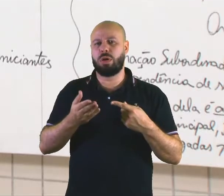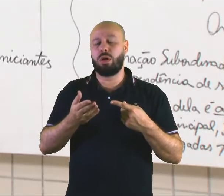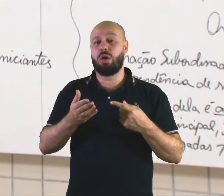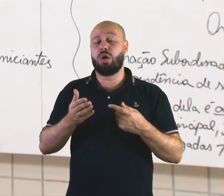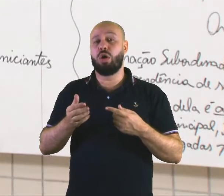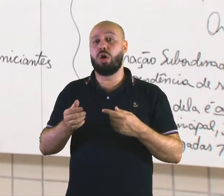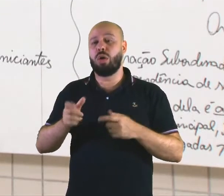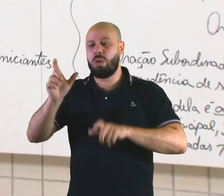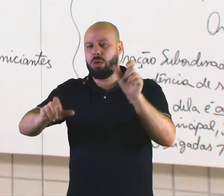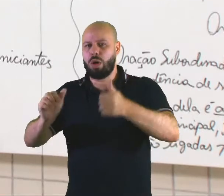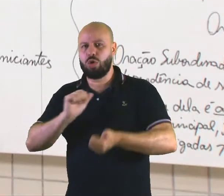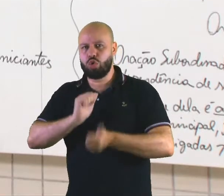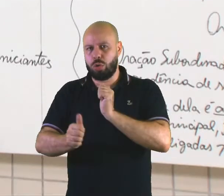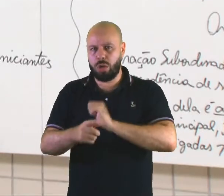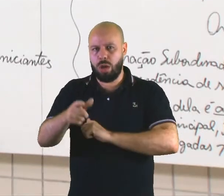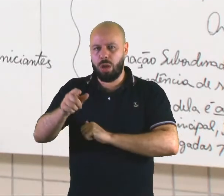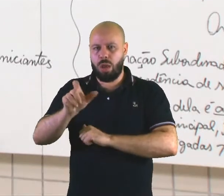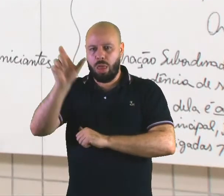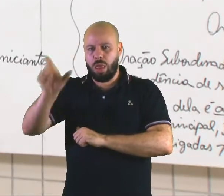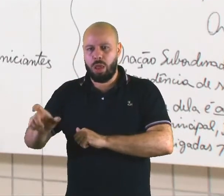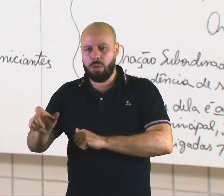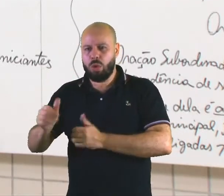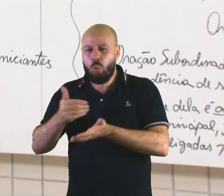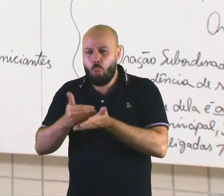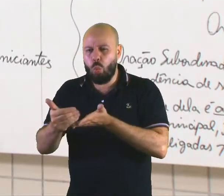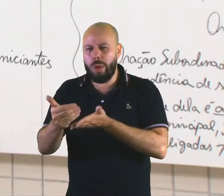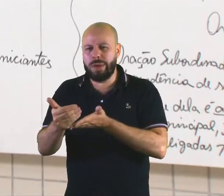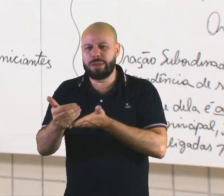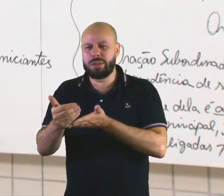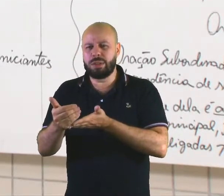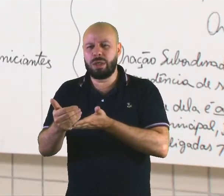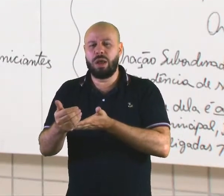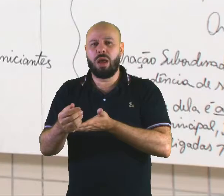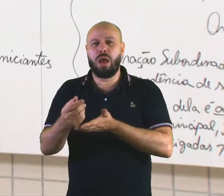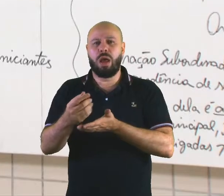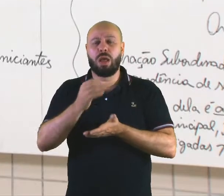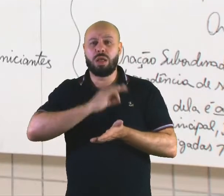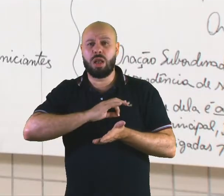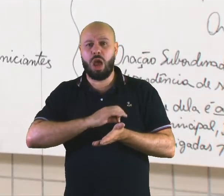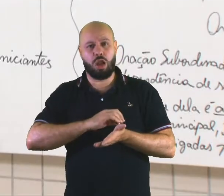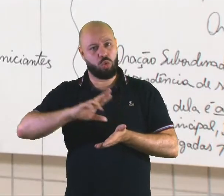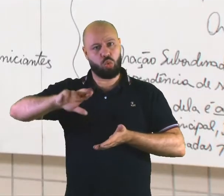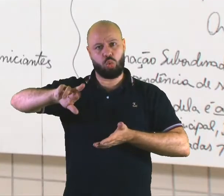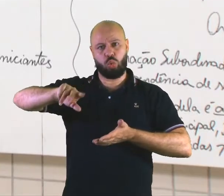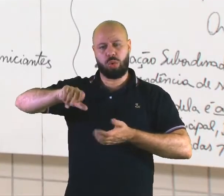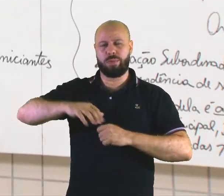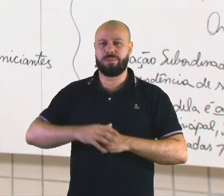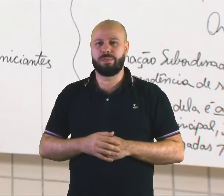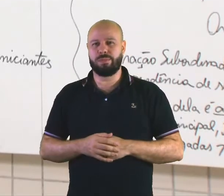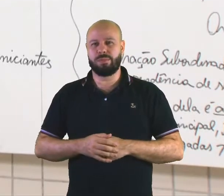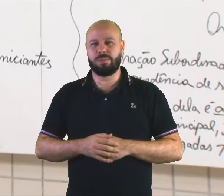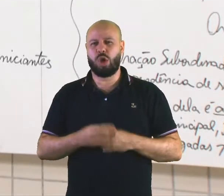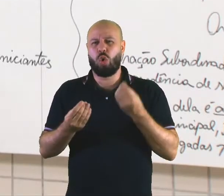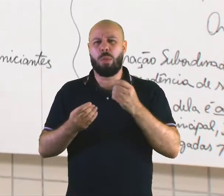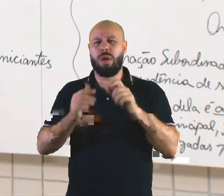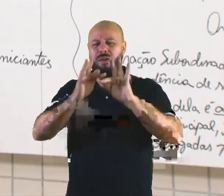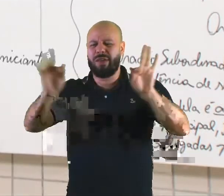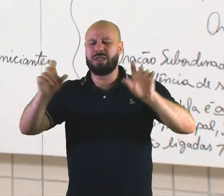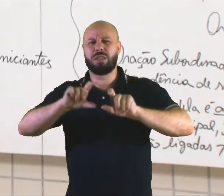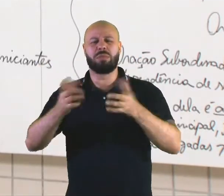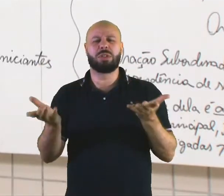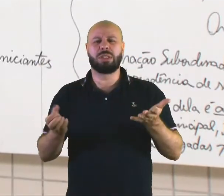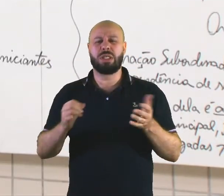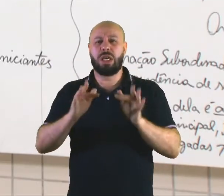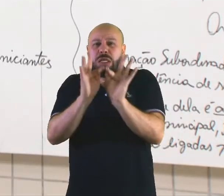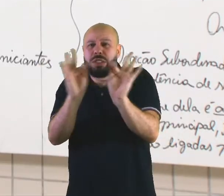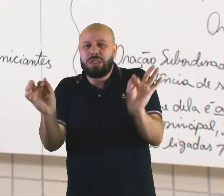de futebol, que são iniciantes, não recebem salários. Como ficaria essa frase aqui no período